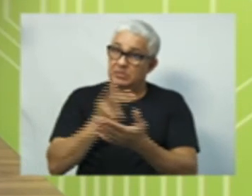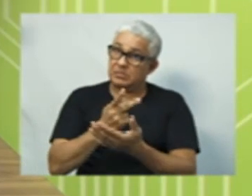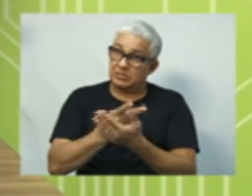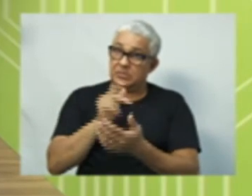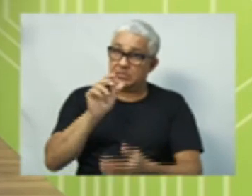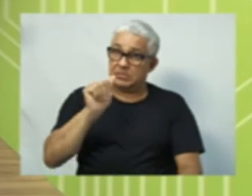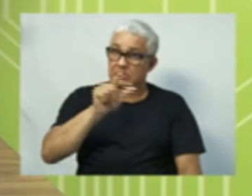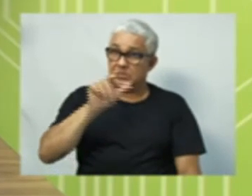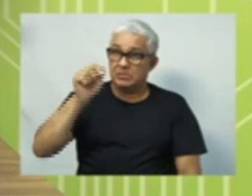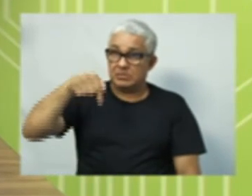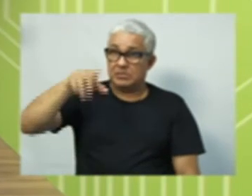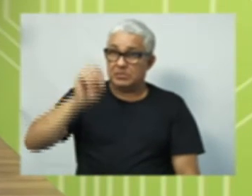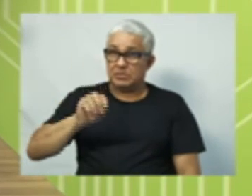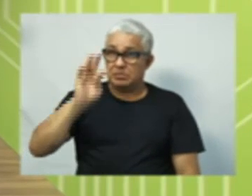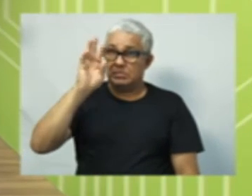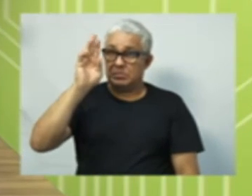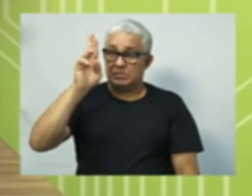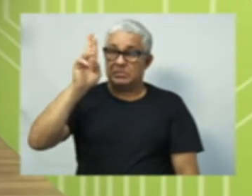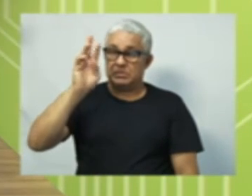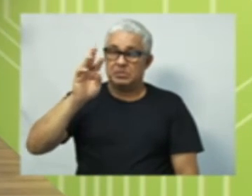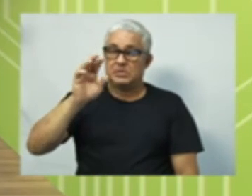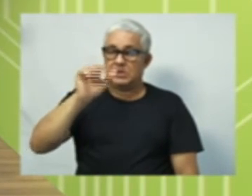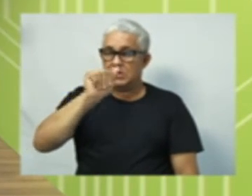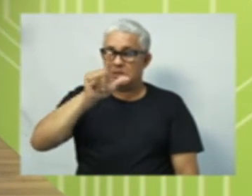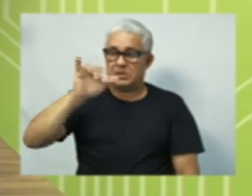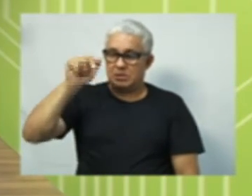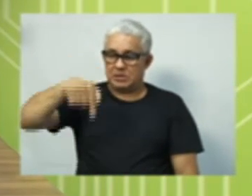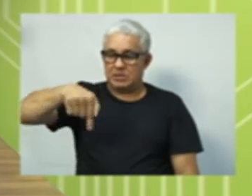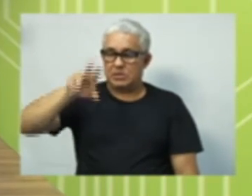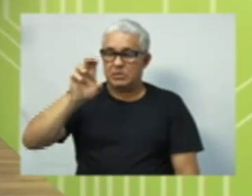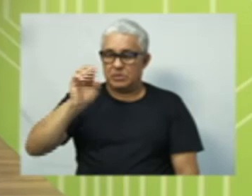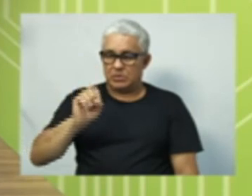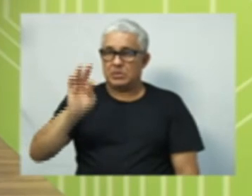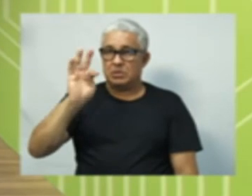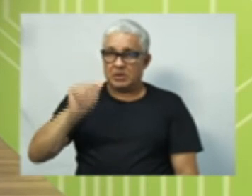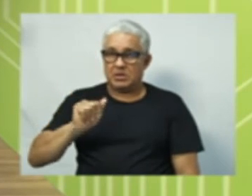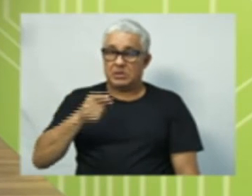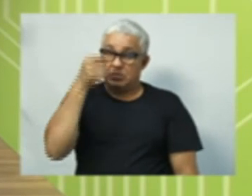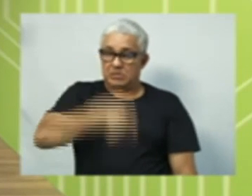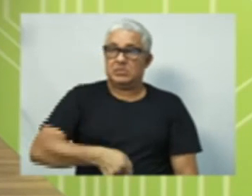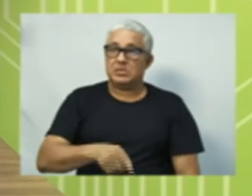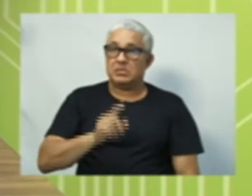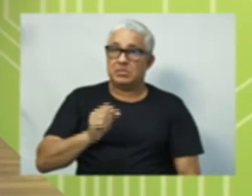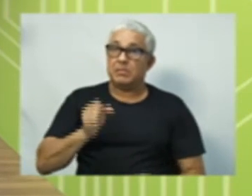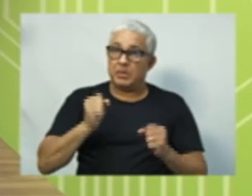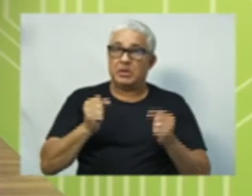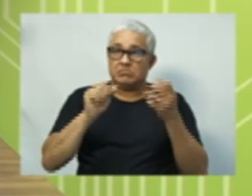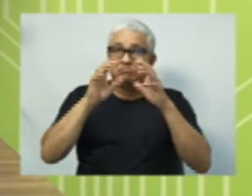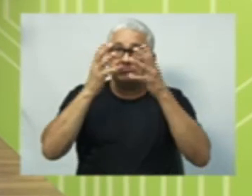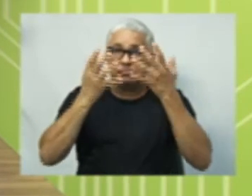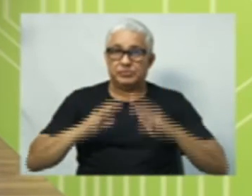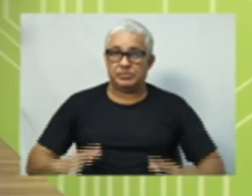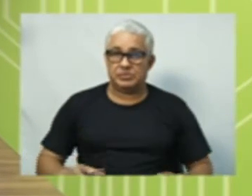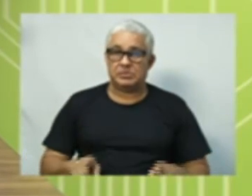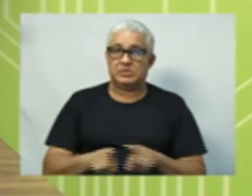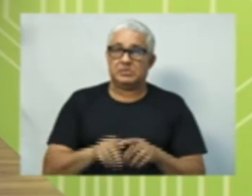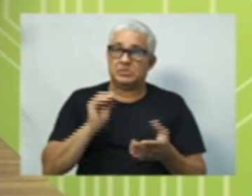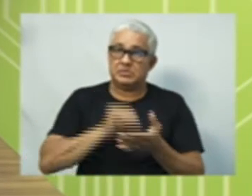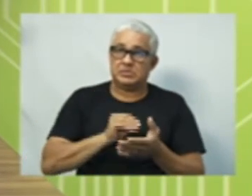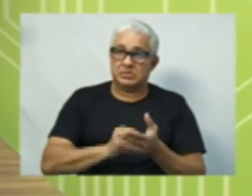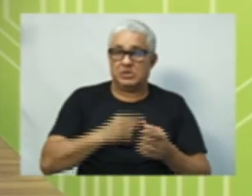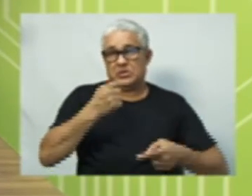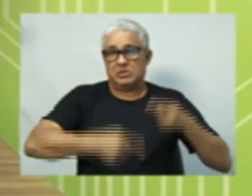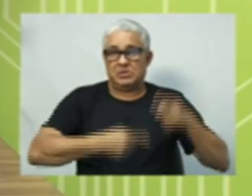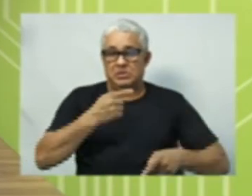cobrada. E isso gera o quê? Prejuízo, falta de competitividade. Como que causa falta de competitividade?